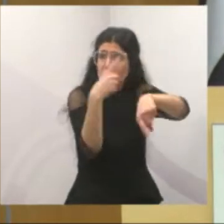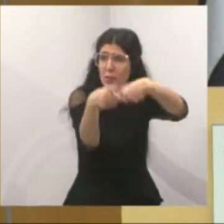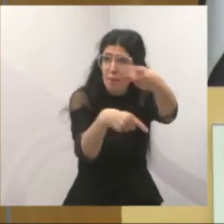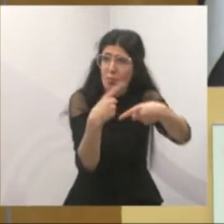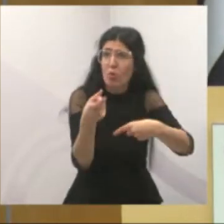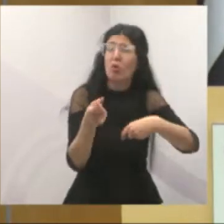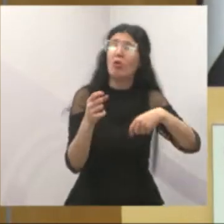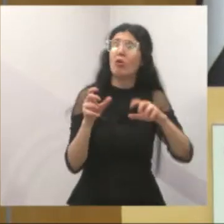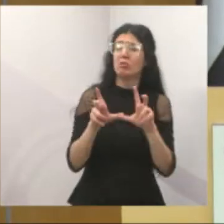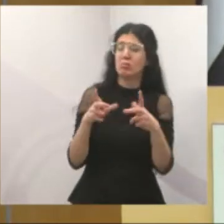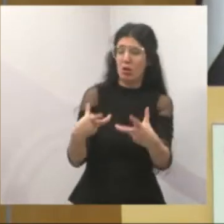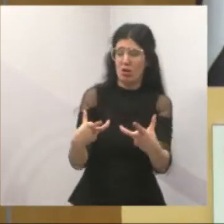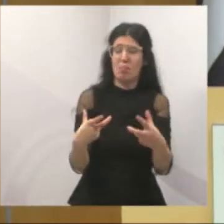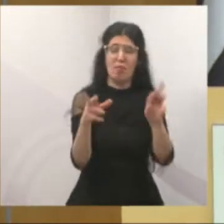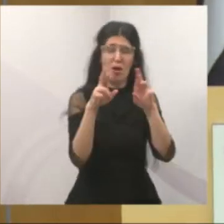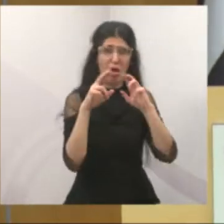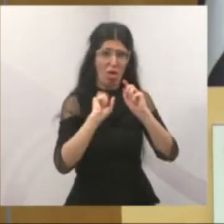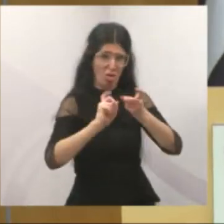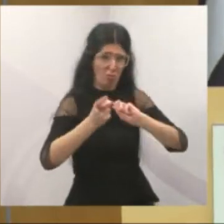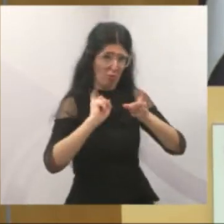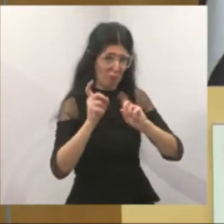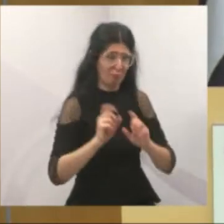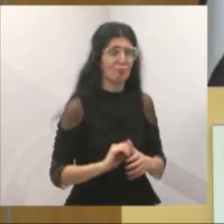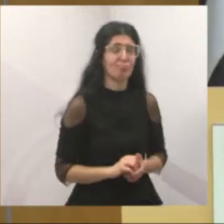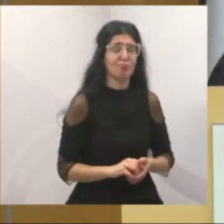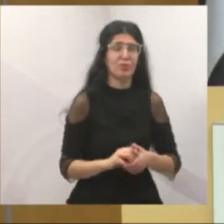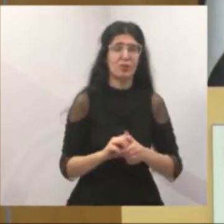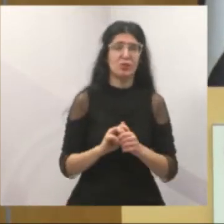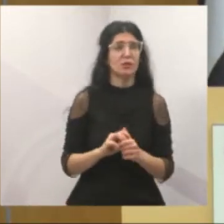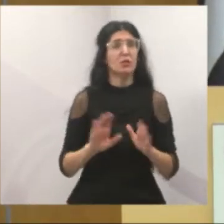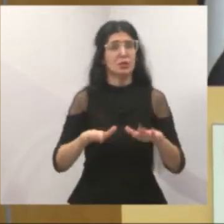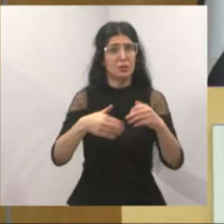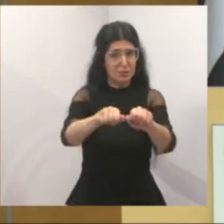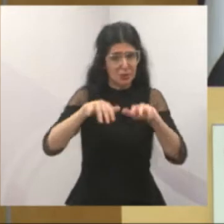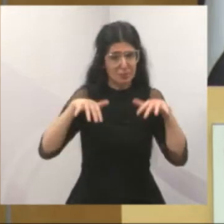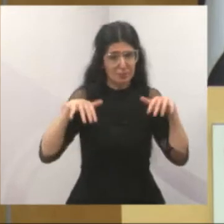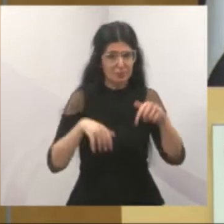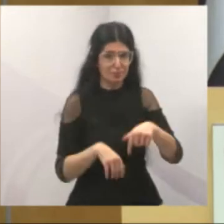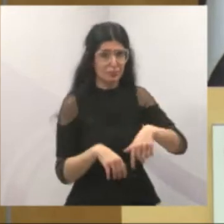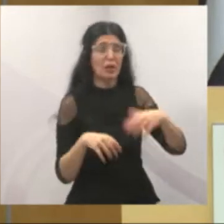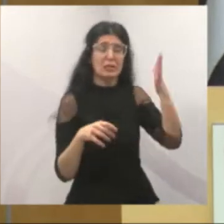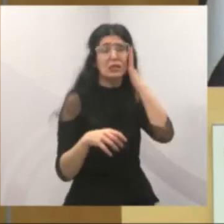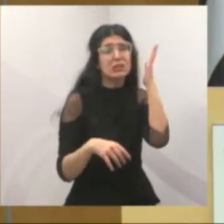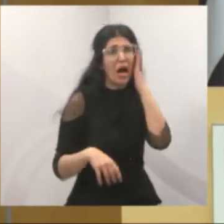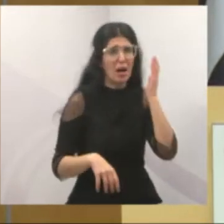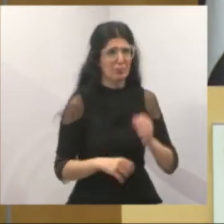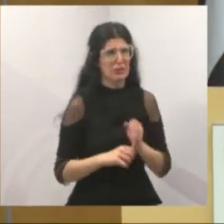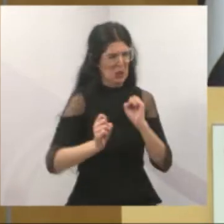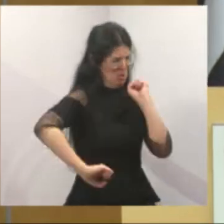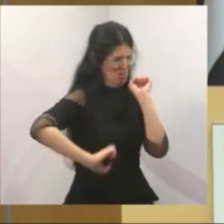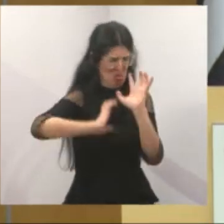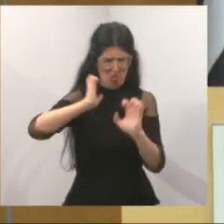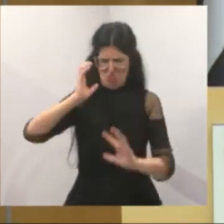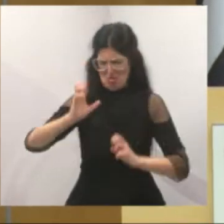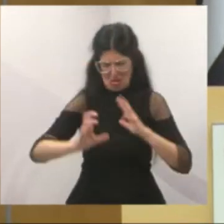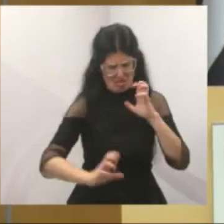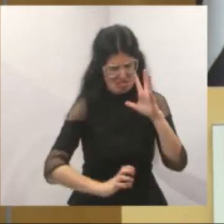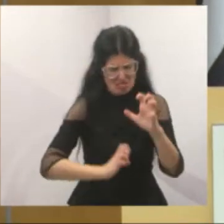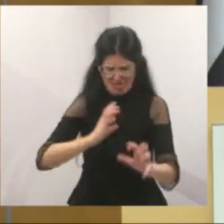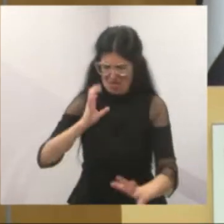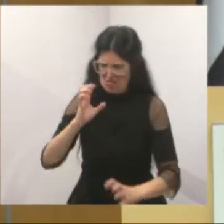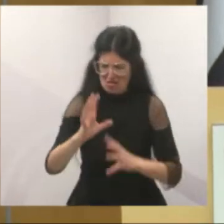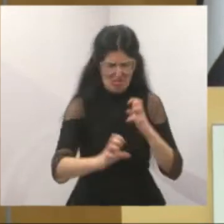Câmara. Bom, a gente sabe que os ânimos esquentaram, né? Por